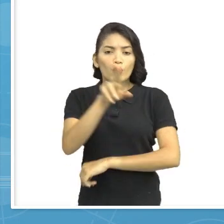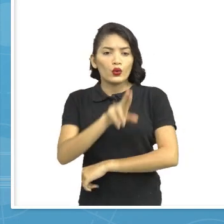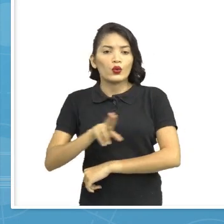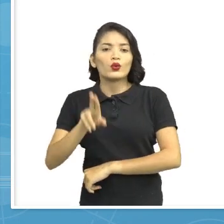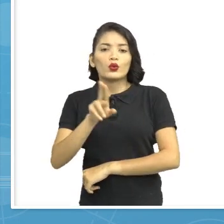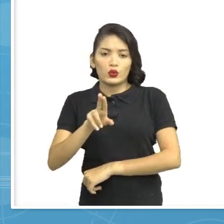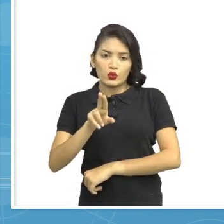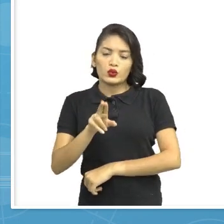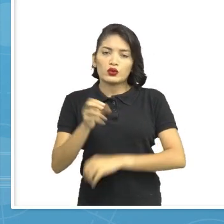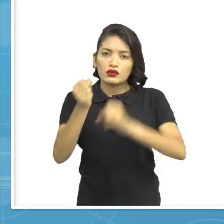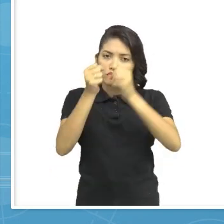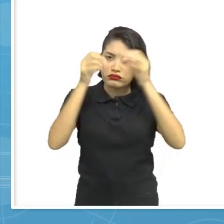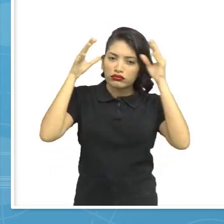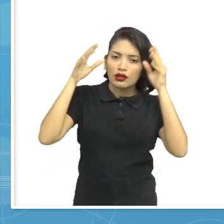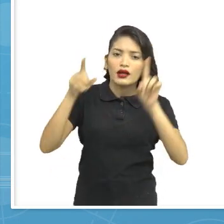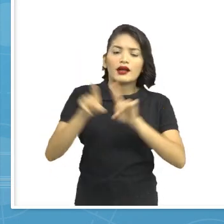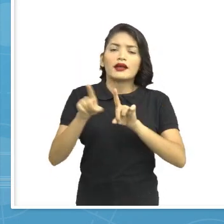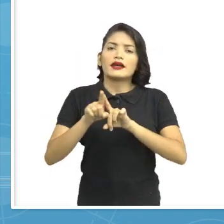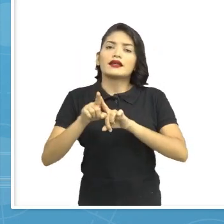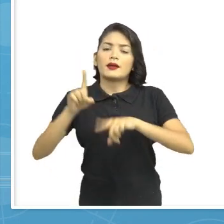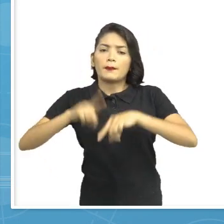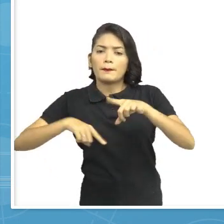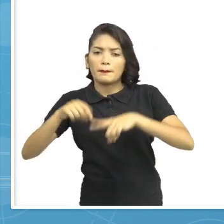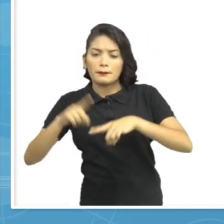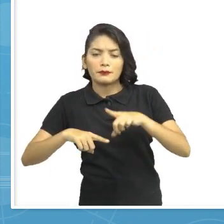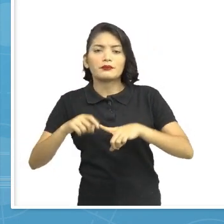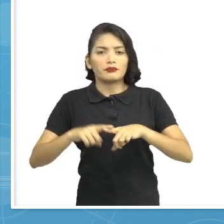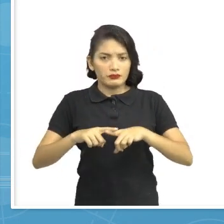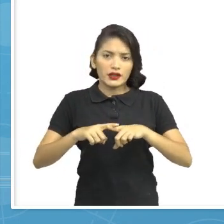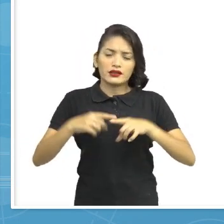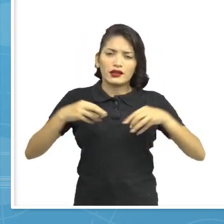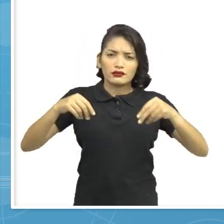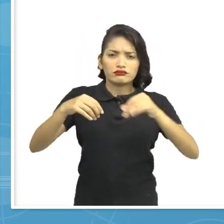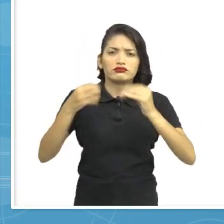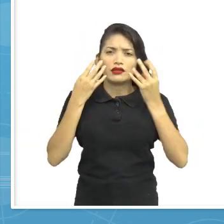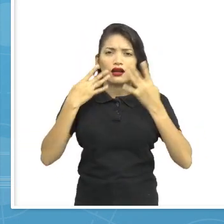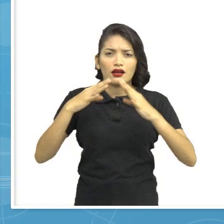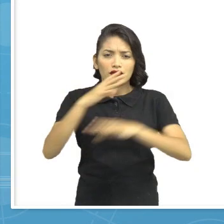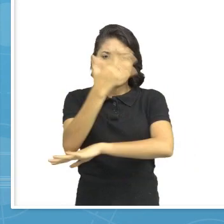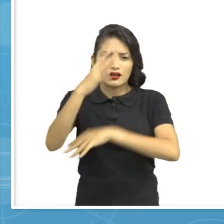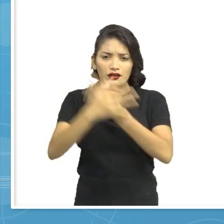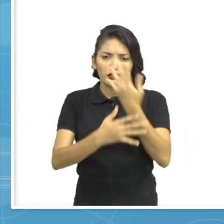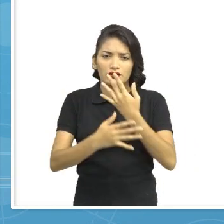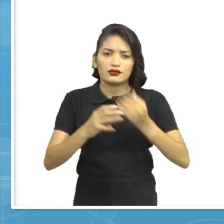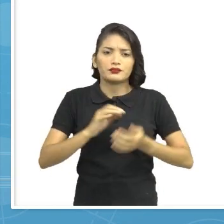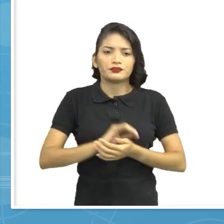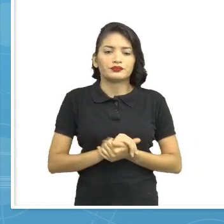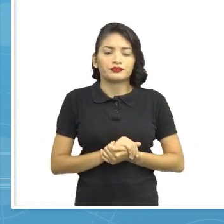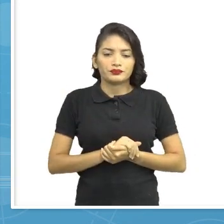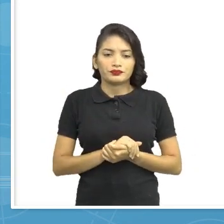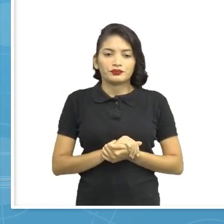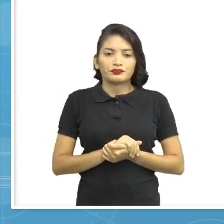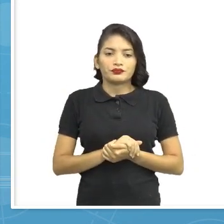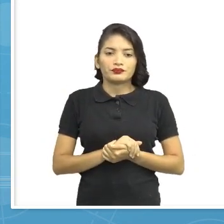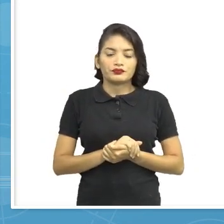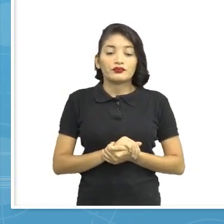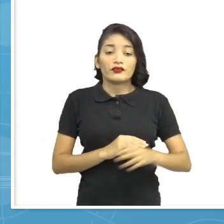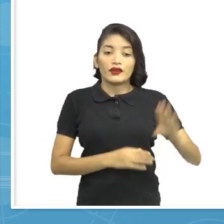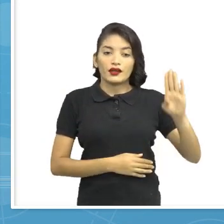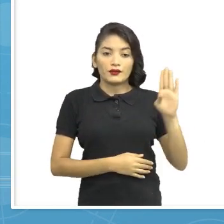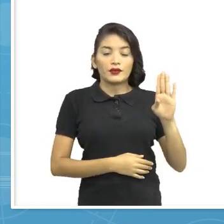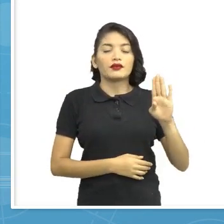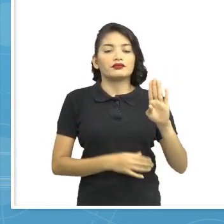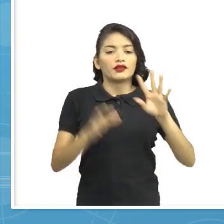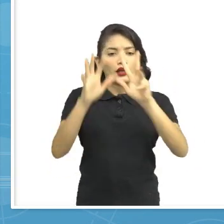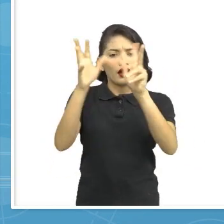utilizavam penas e pigmentos vegetais como matéria-prima, além de contas, fibras e conchas. B. A arte indígena,